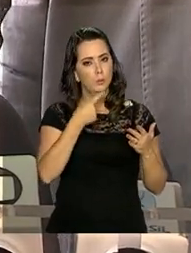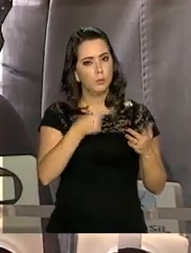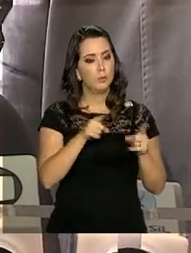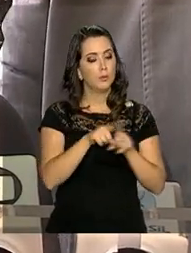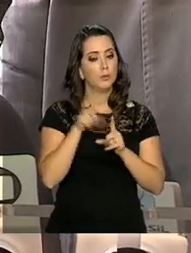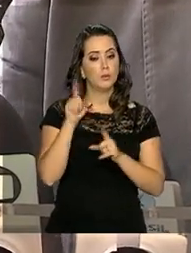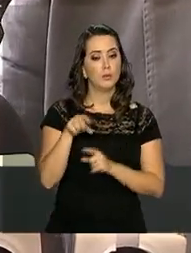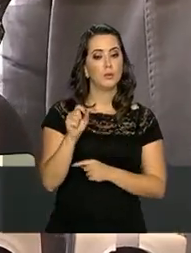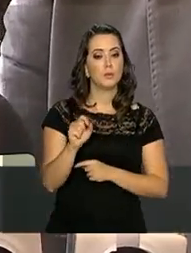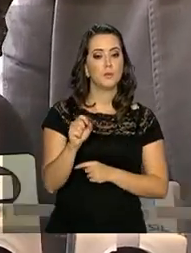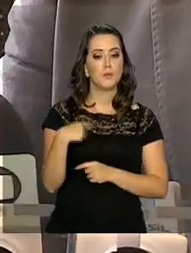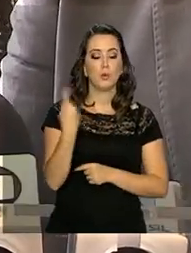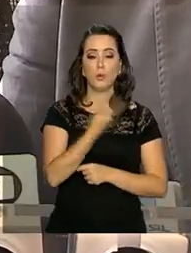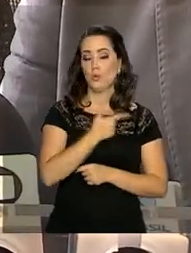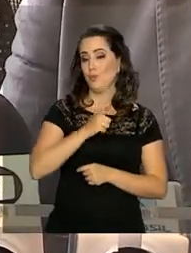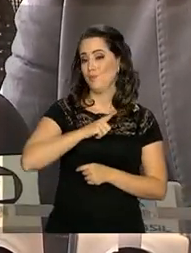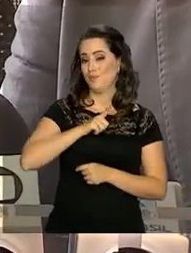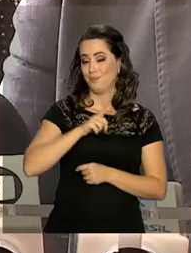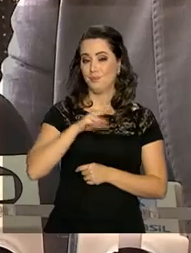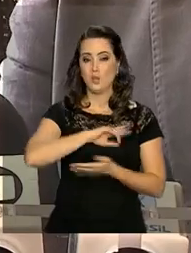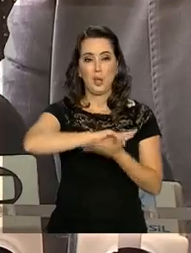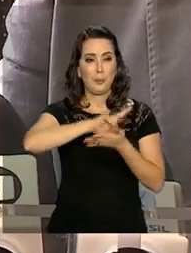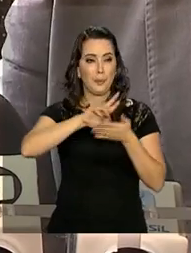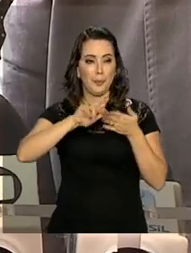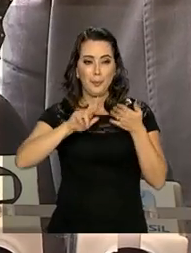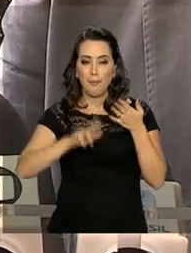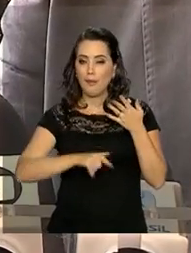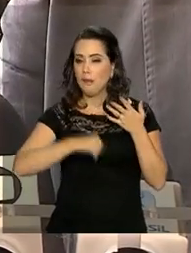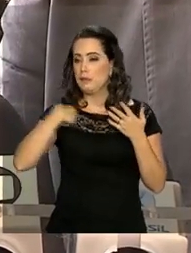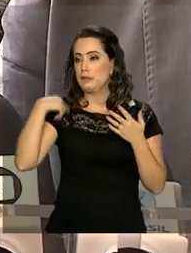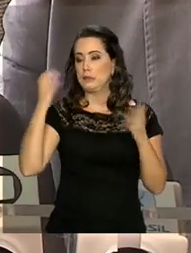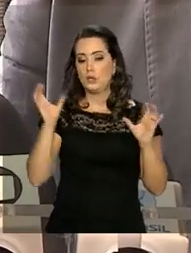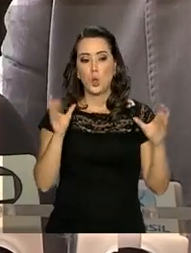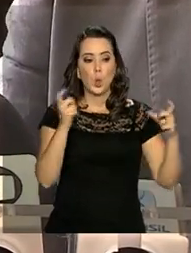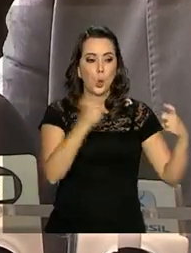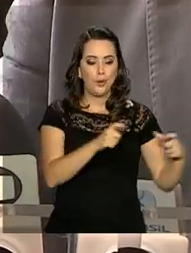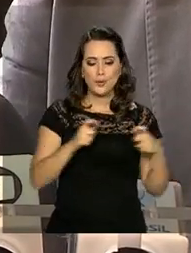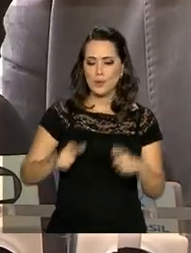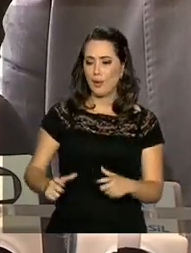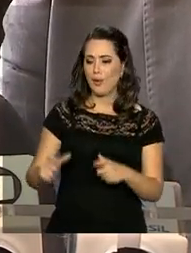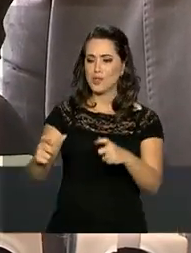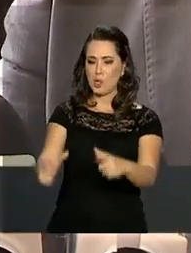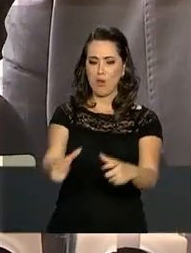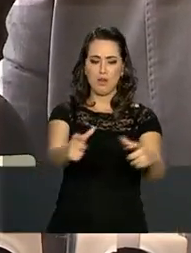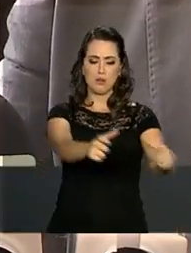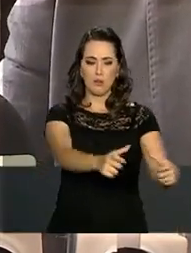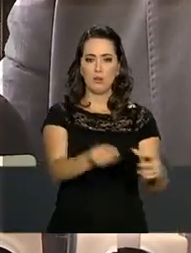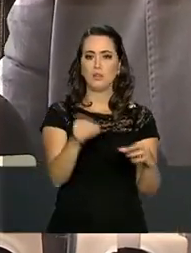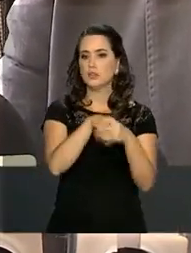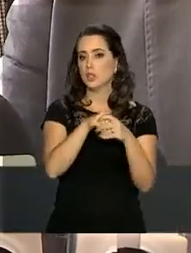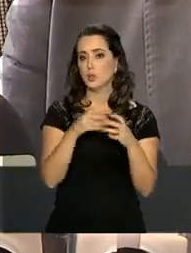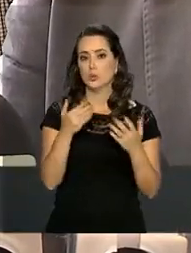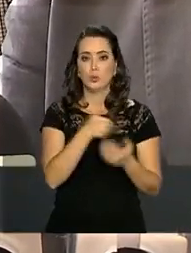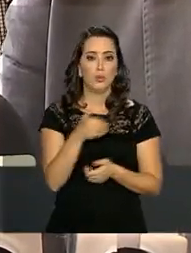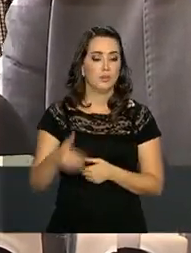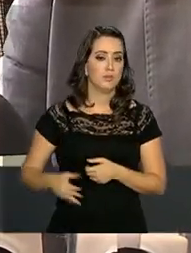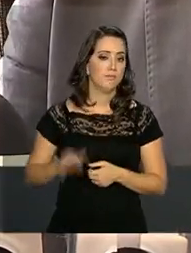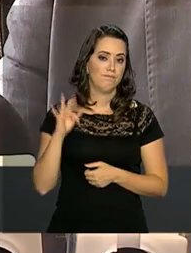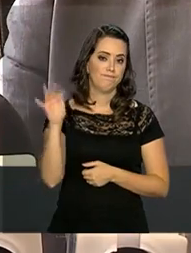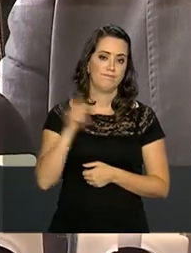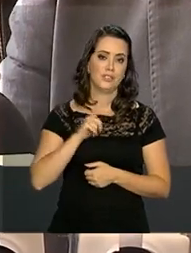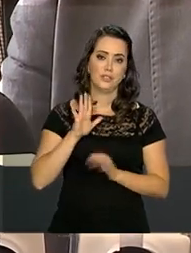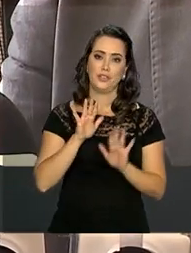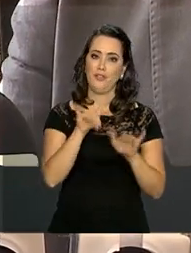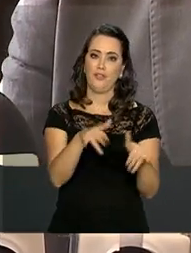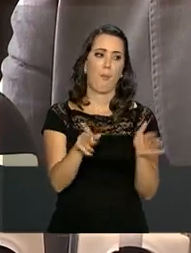o fato de que nós temos inúmeras e imensas estruturas dentro da máquina pública do governo federal que tem